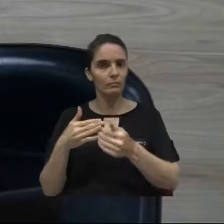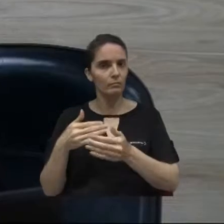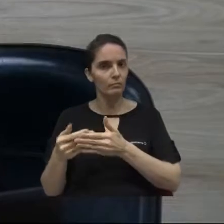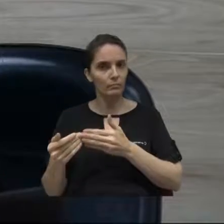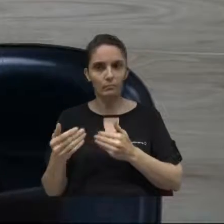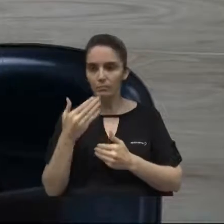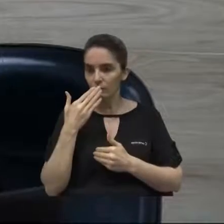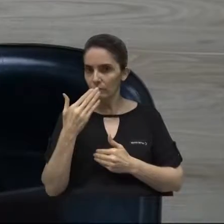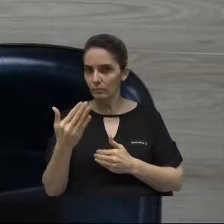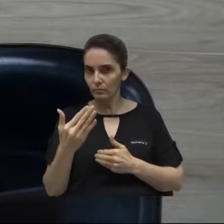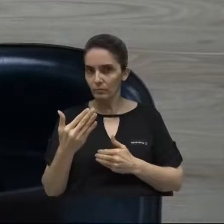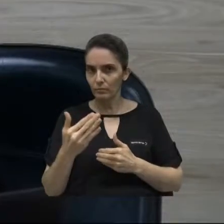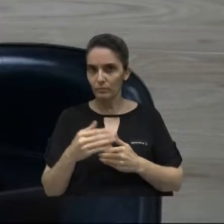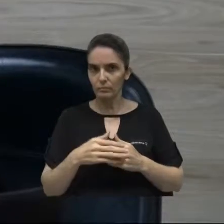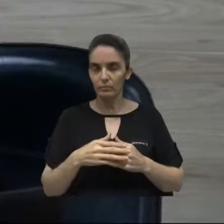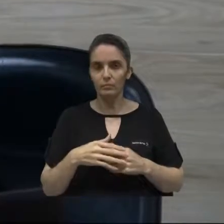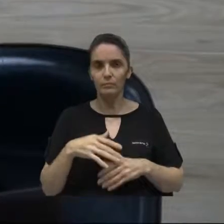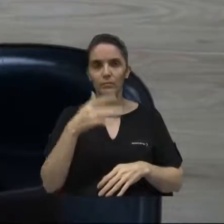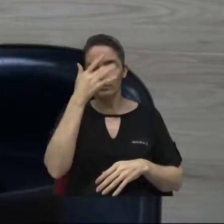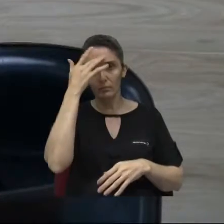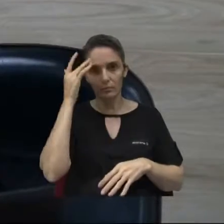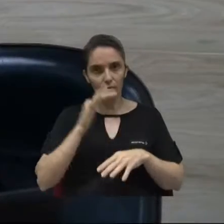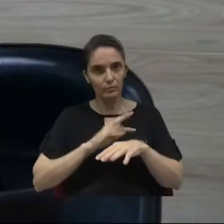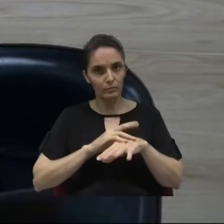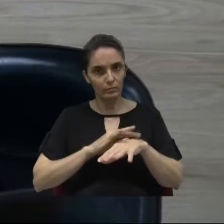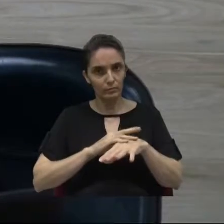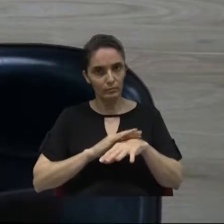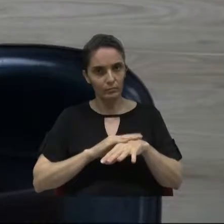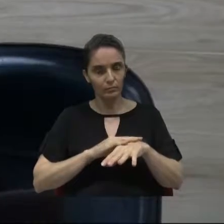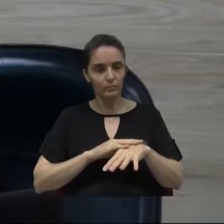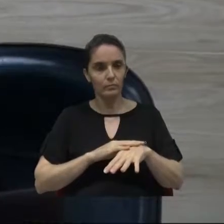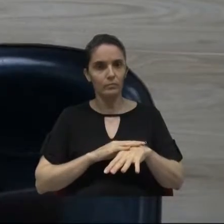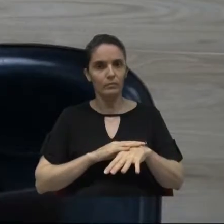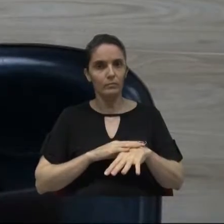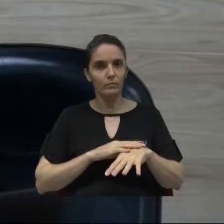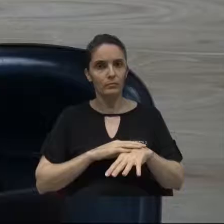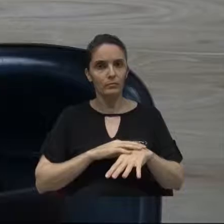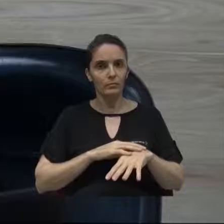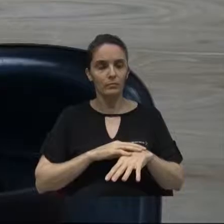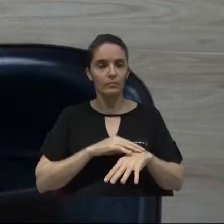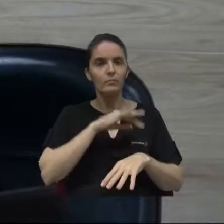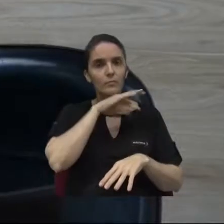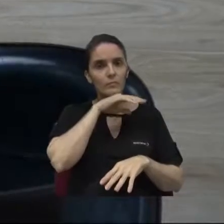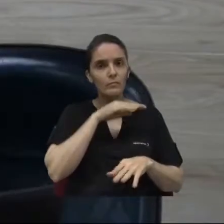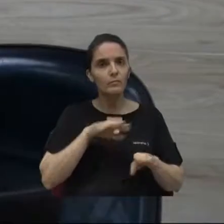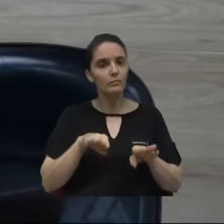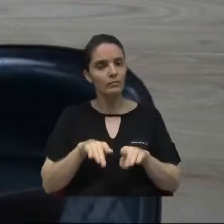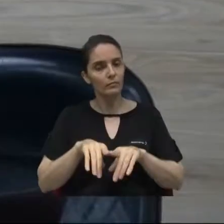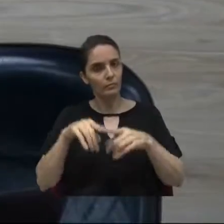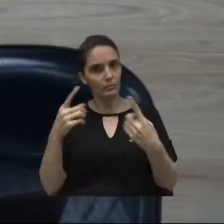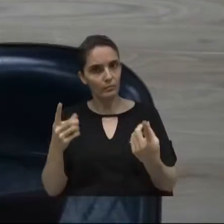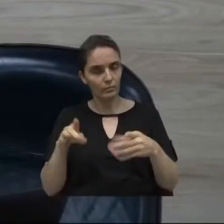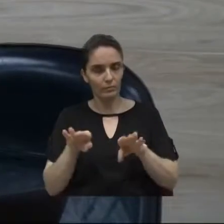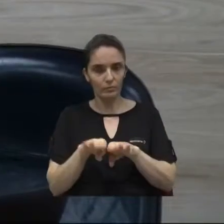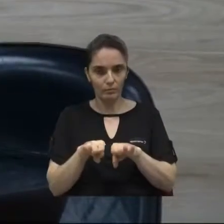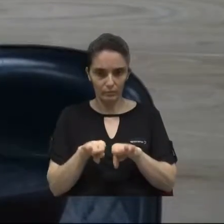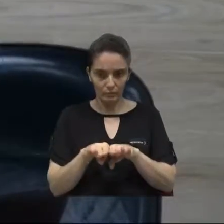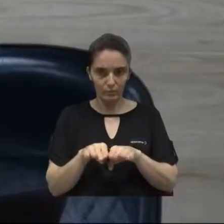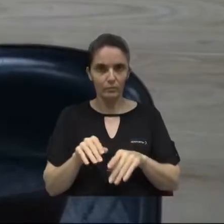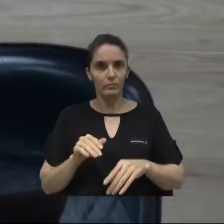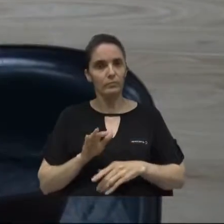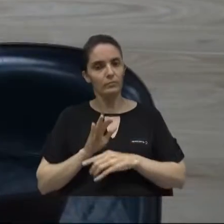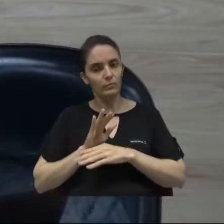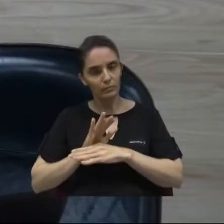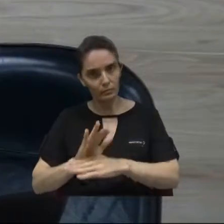um paciente foi maltratado, há de tomar as providências, mas há de tomar também as providências quando os